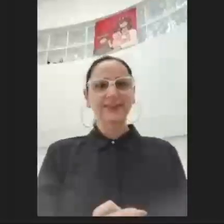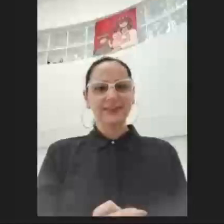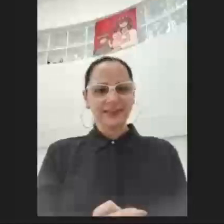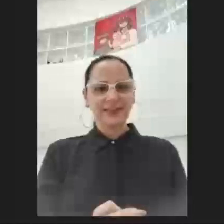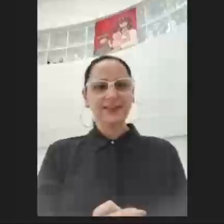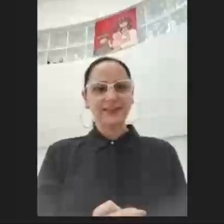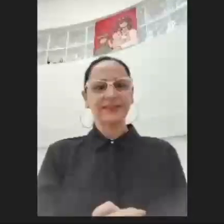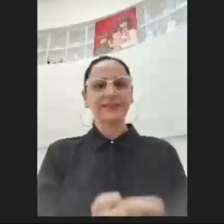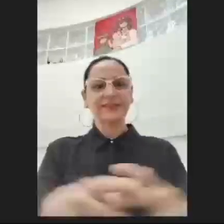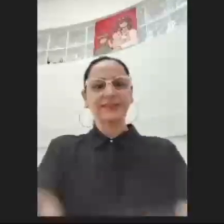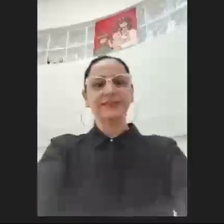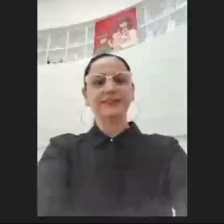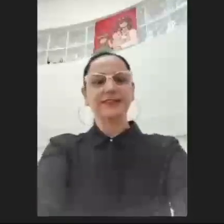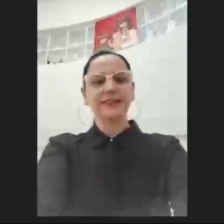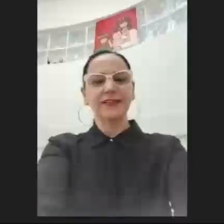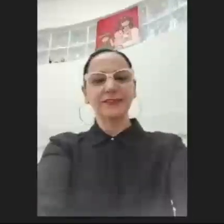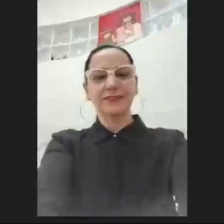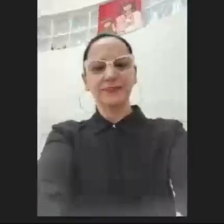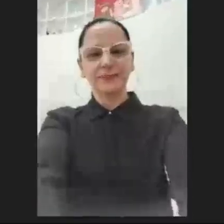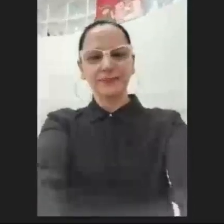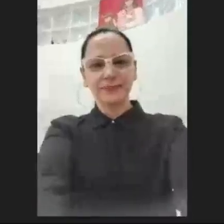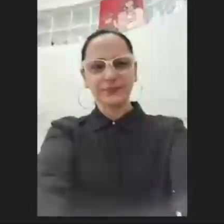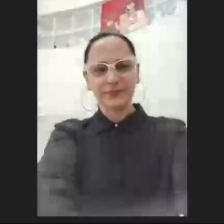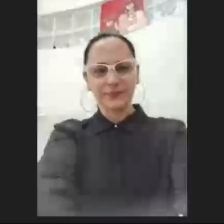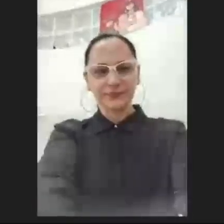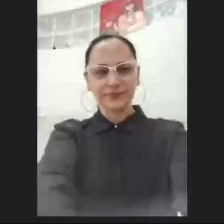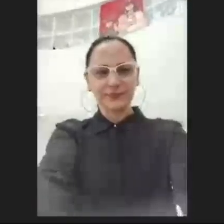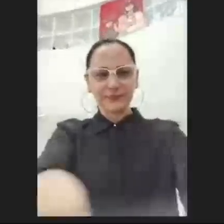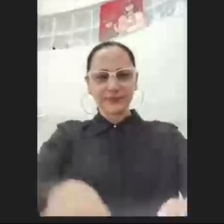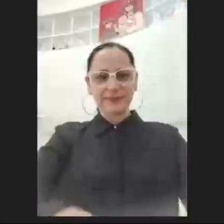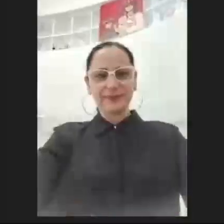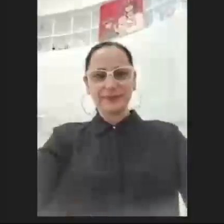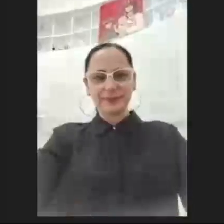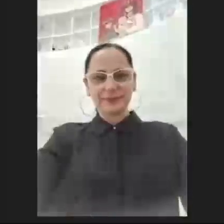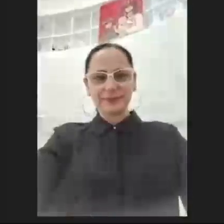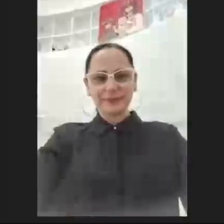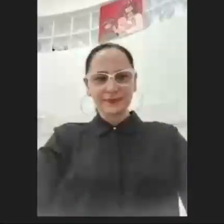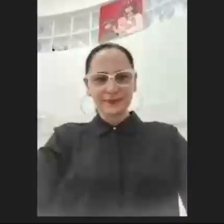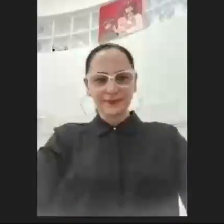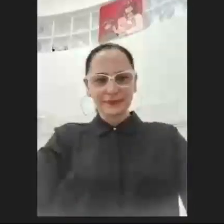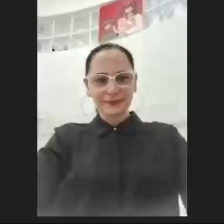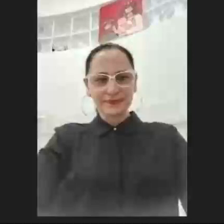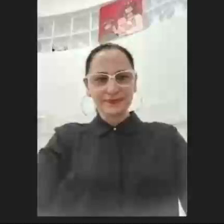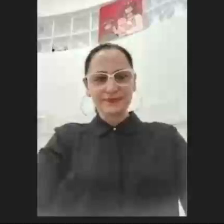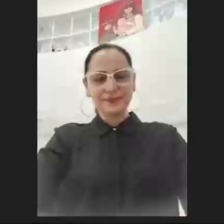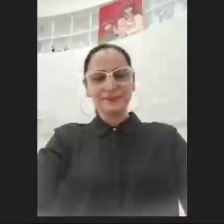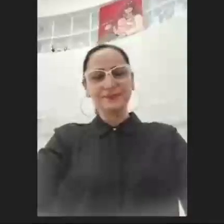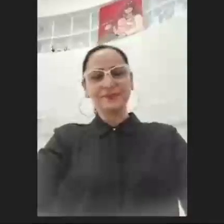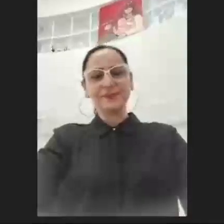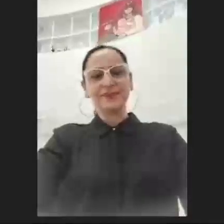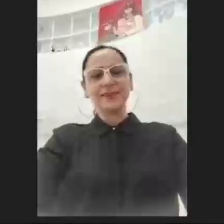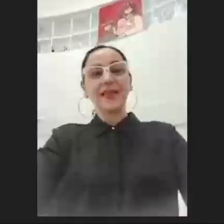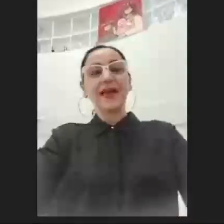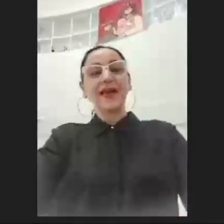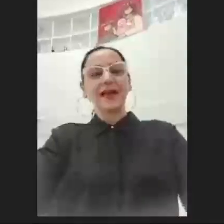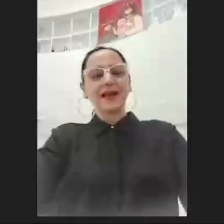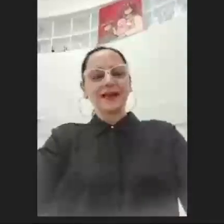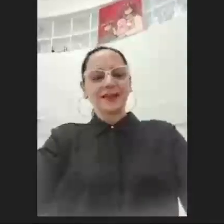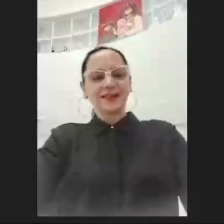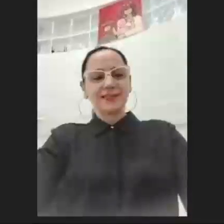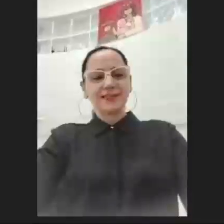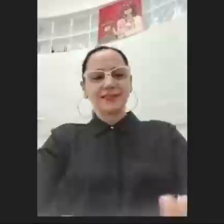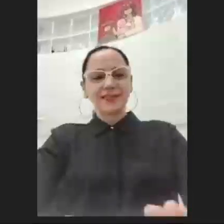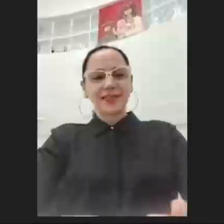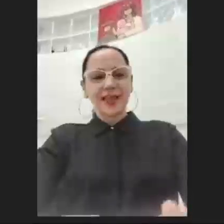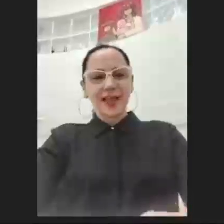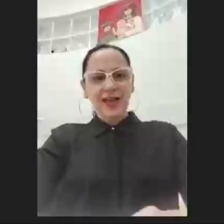traz nesses slides para a gente conversar. Mas eu quero passar só um último slide, porque tem uma citação que você traz, aí eu acho que é importante a